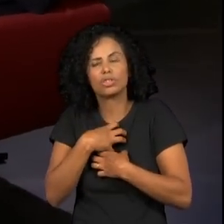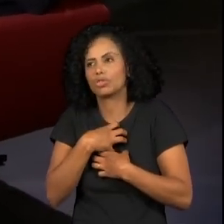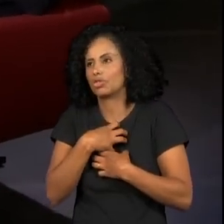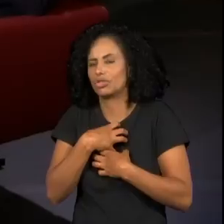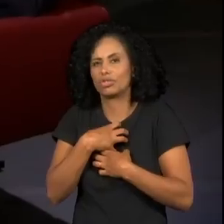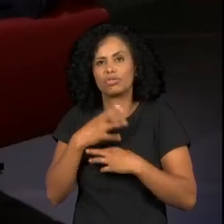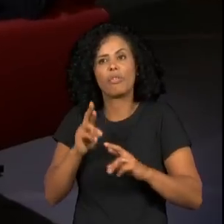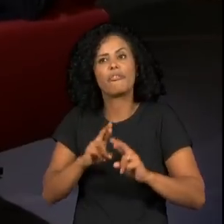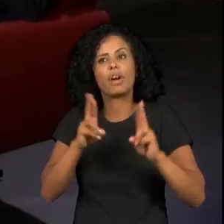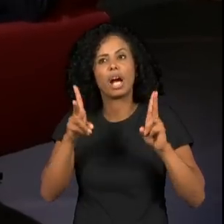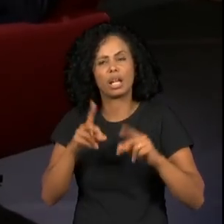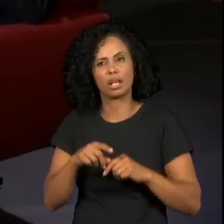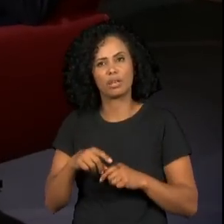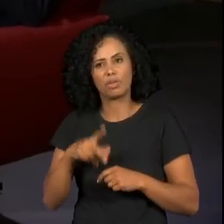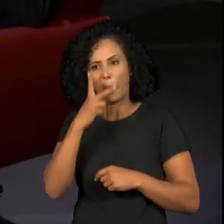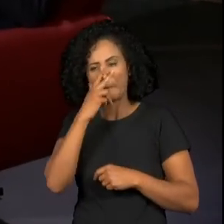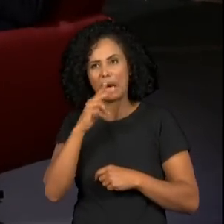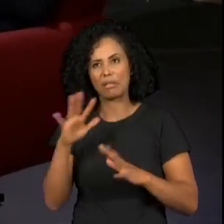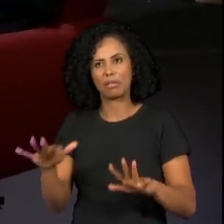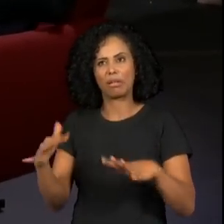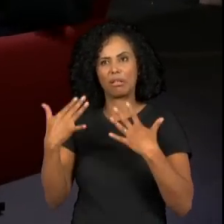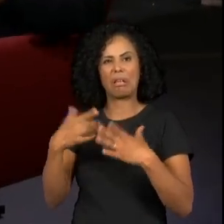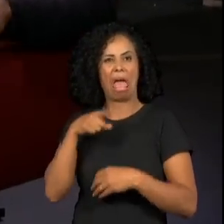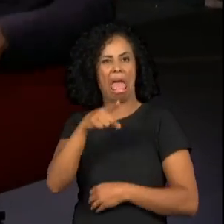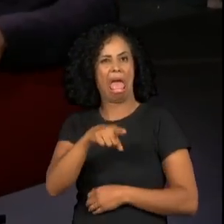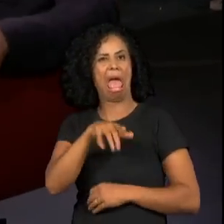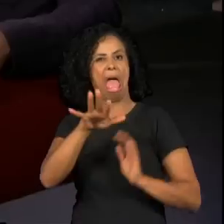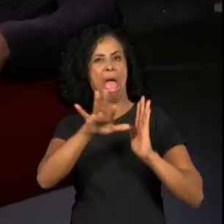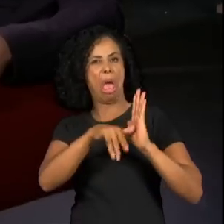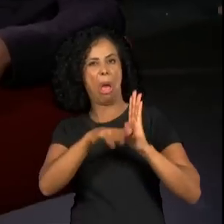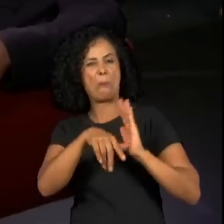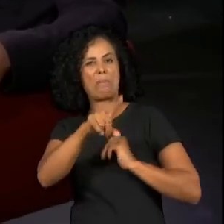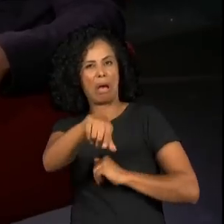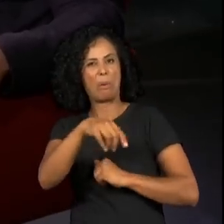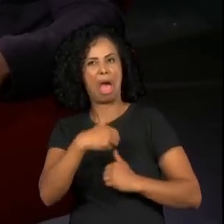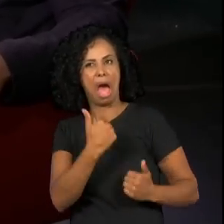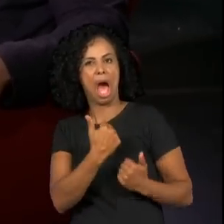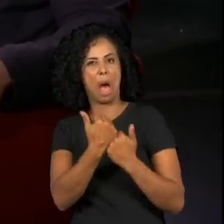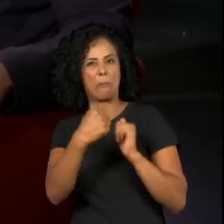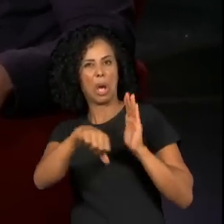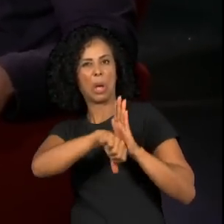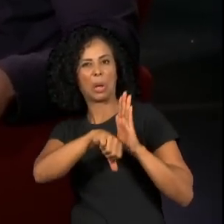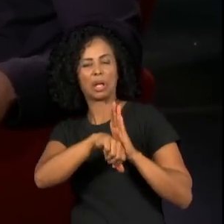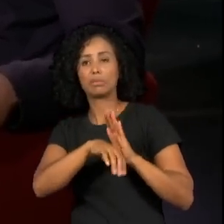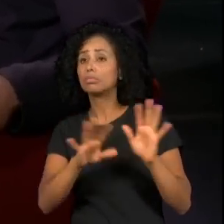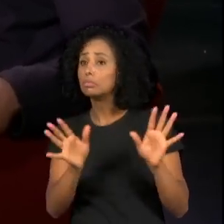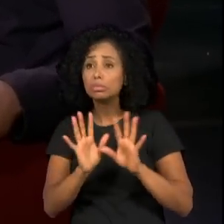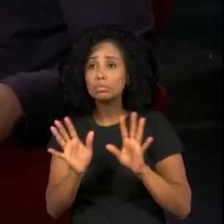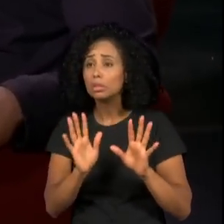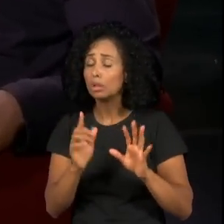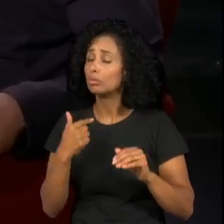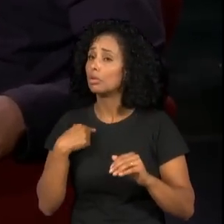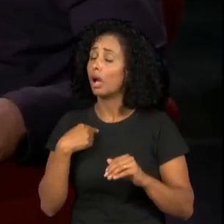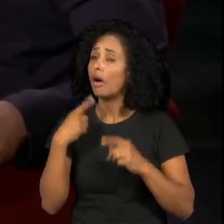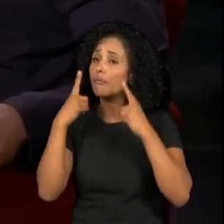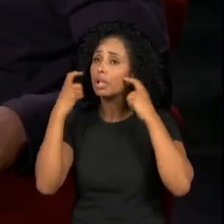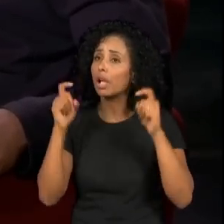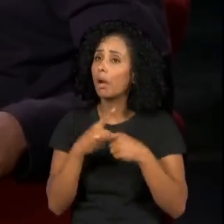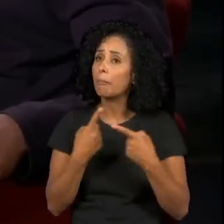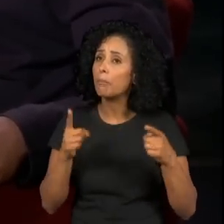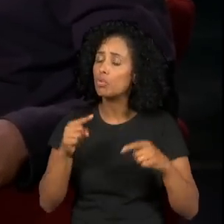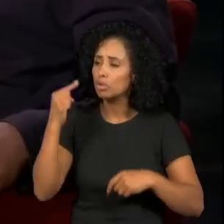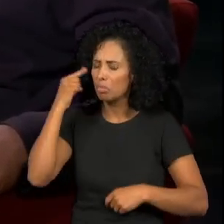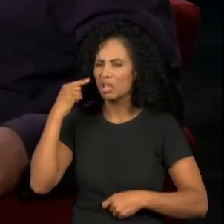de bandido. Isso. Sem nunca ter sido. É. Nas minhas músicas eu falo justamente o contrário. Quando eu lancei meus primeiros discos, eu achava que eu nunca ia